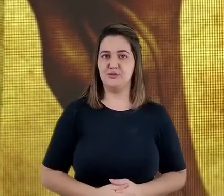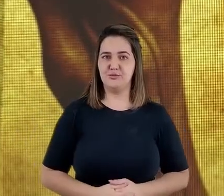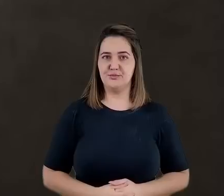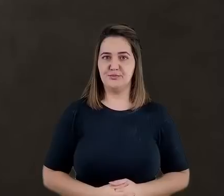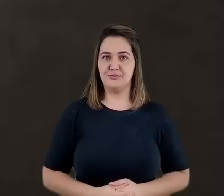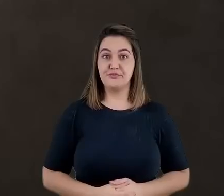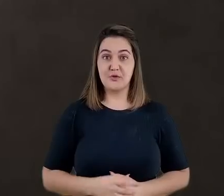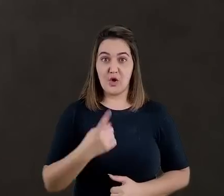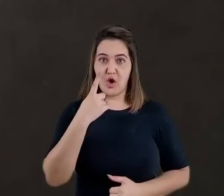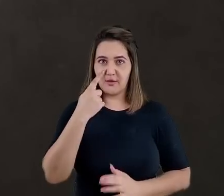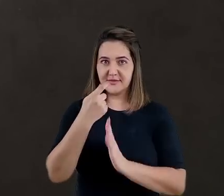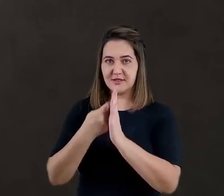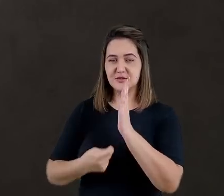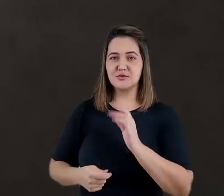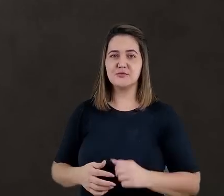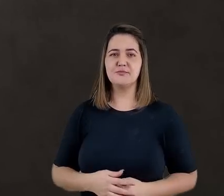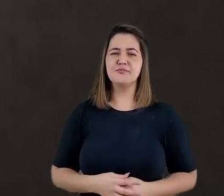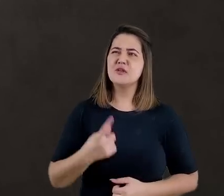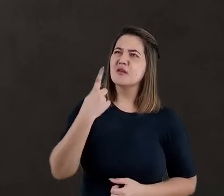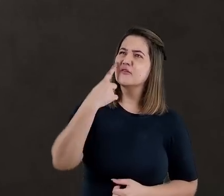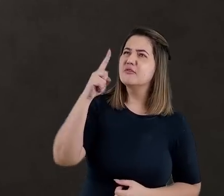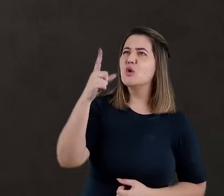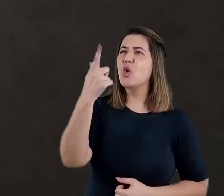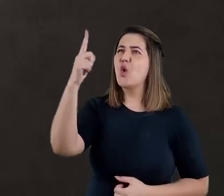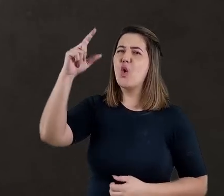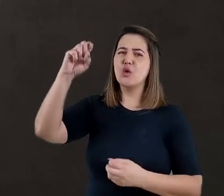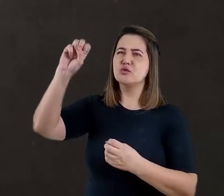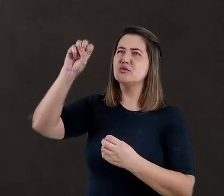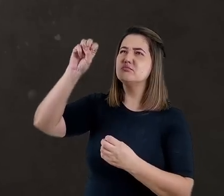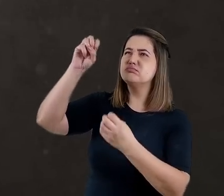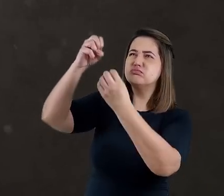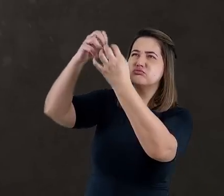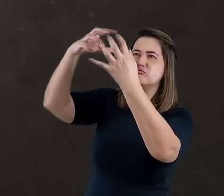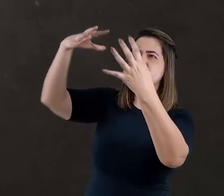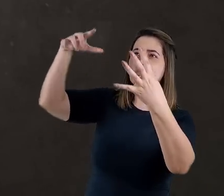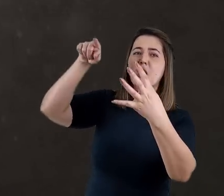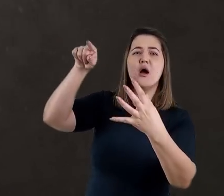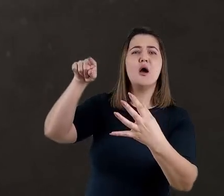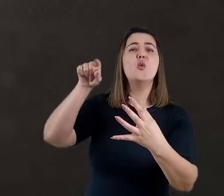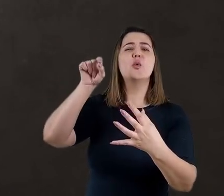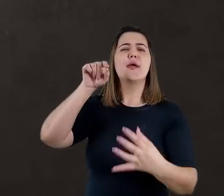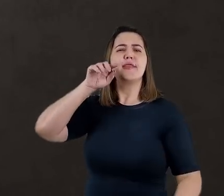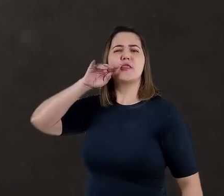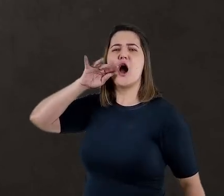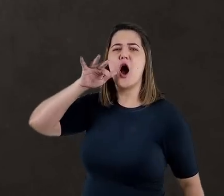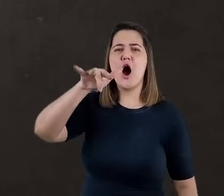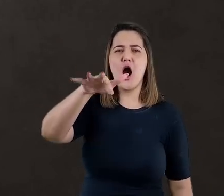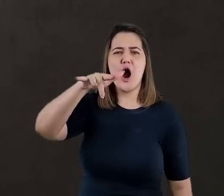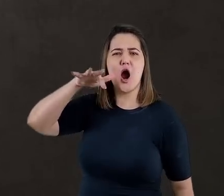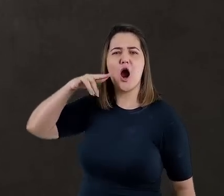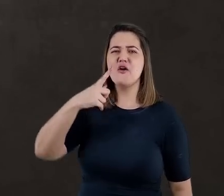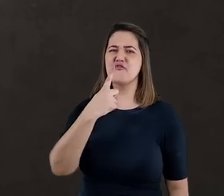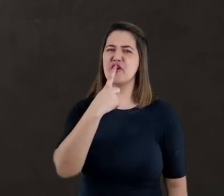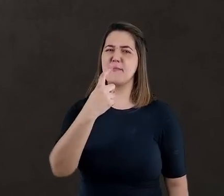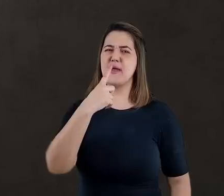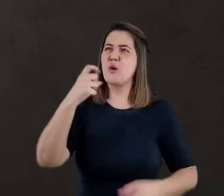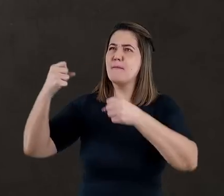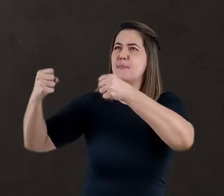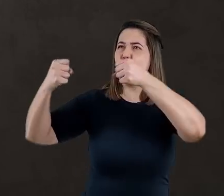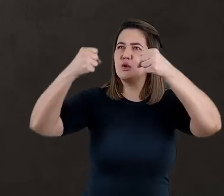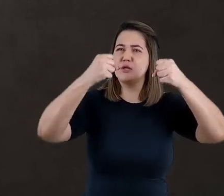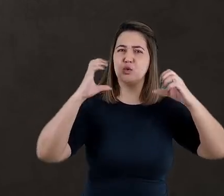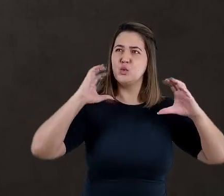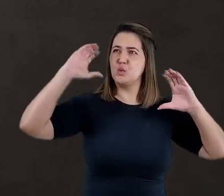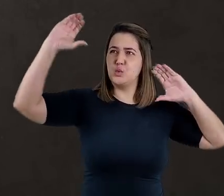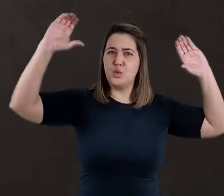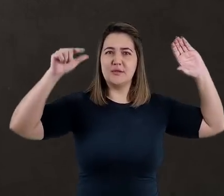atenção. Viu-se também outro sinal no céu, e eis um dragão grande, vermelho, com 7 cabeças e